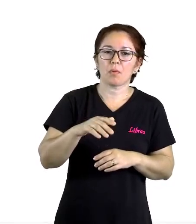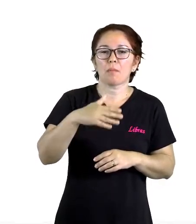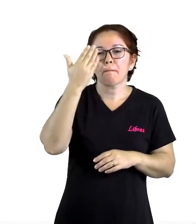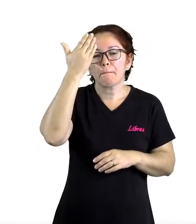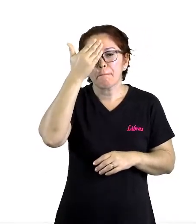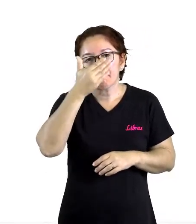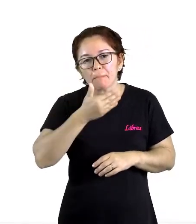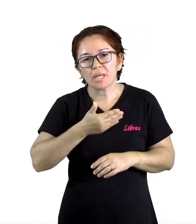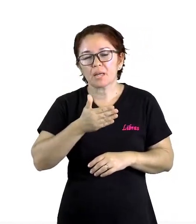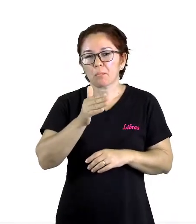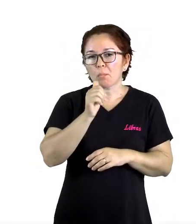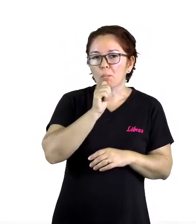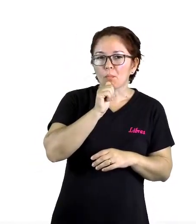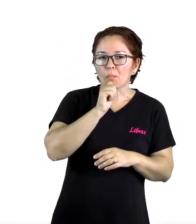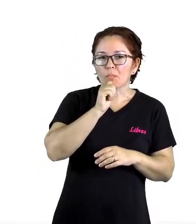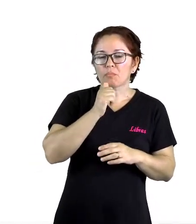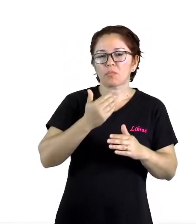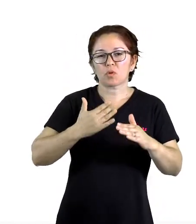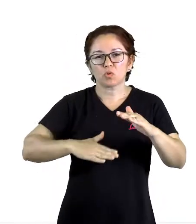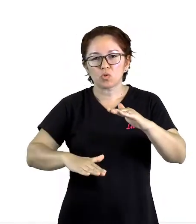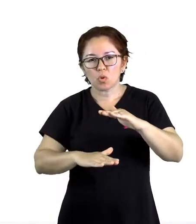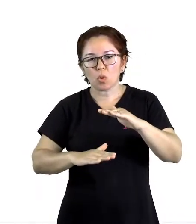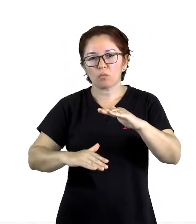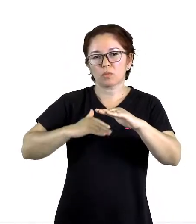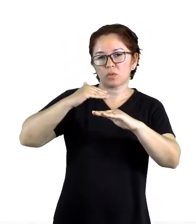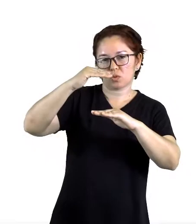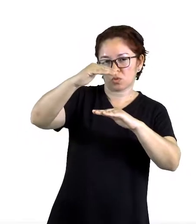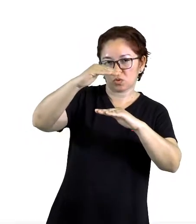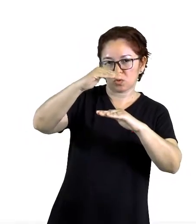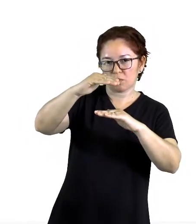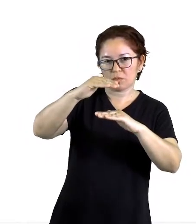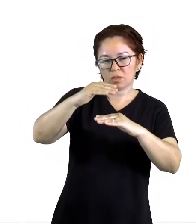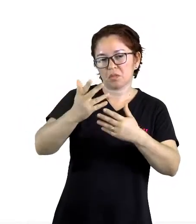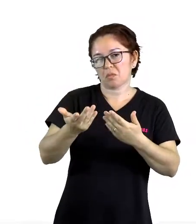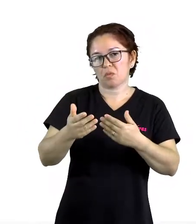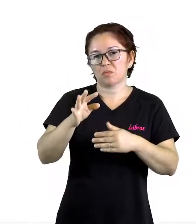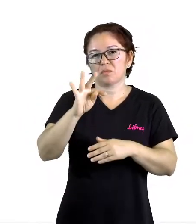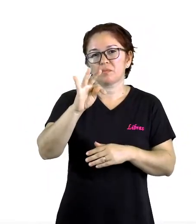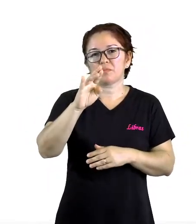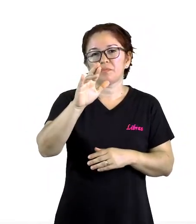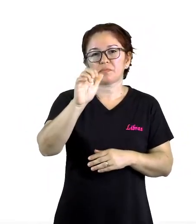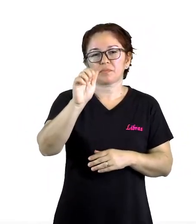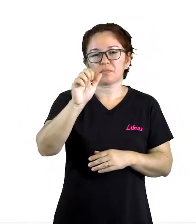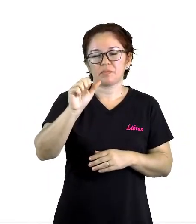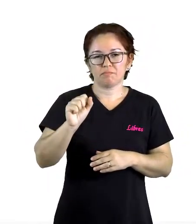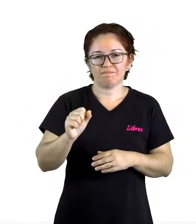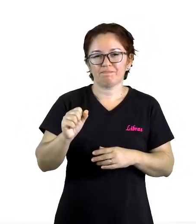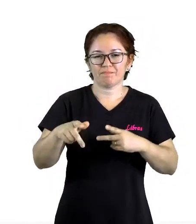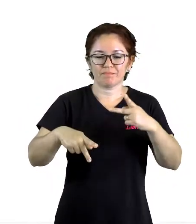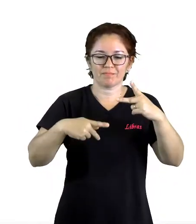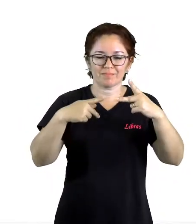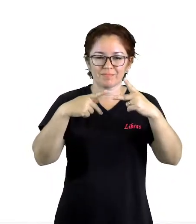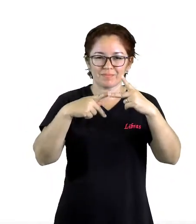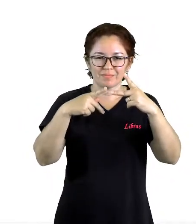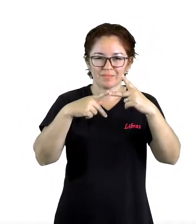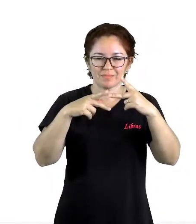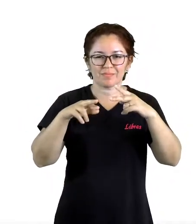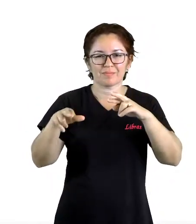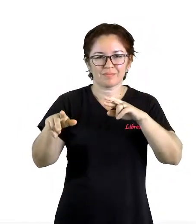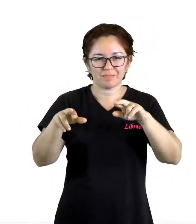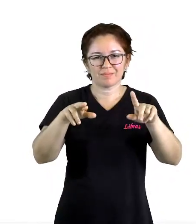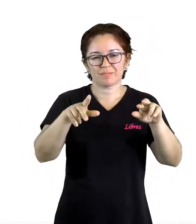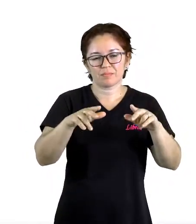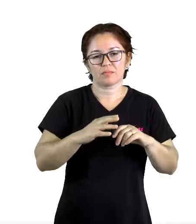perante, sem, sob, sobre, trás. As preposições, elas podem se formar por dois